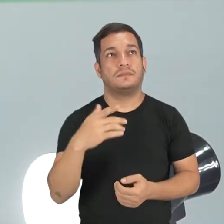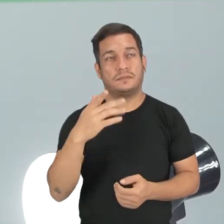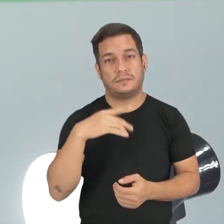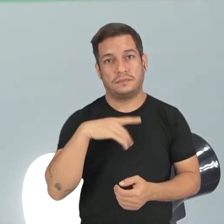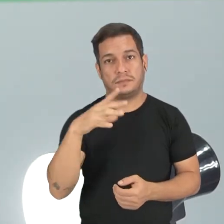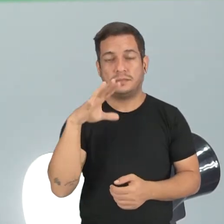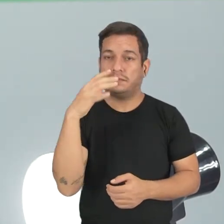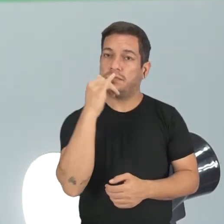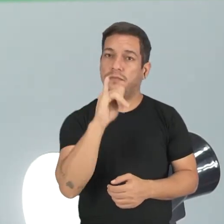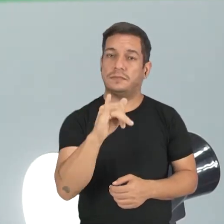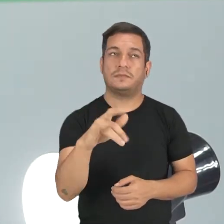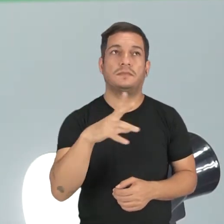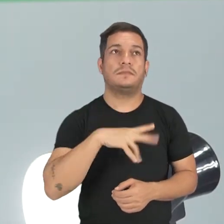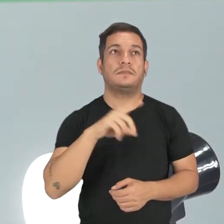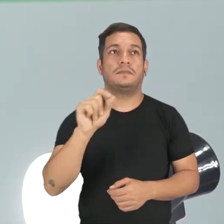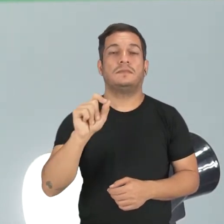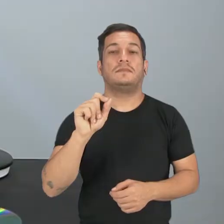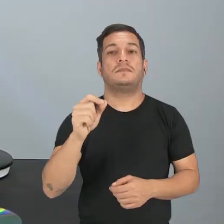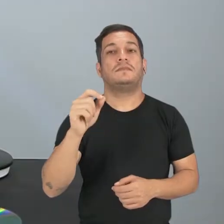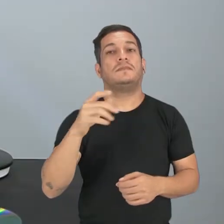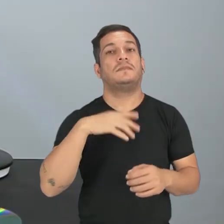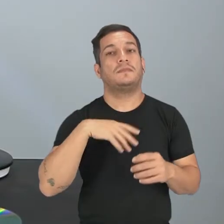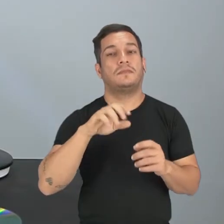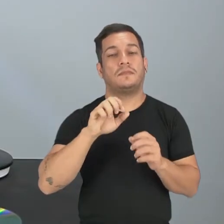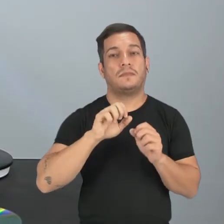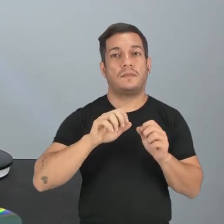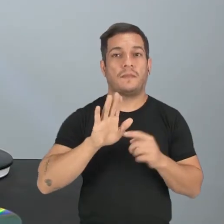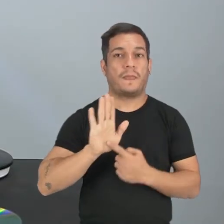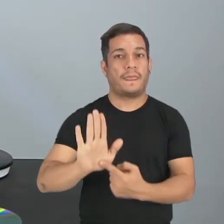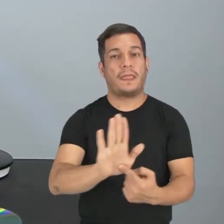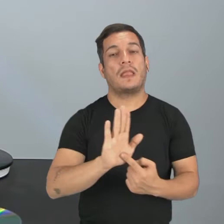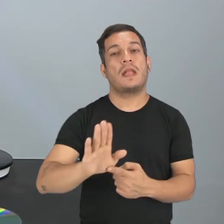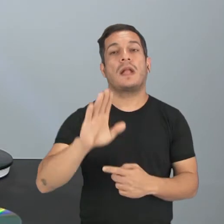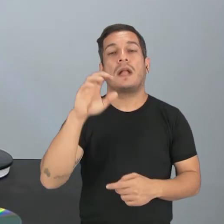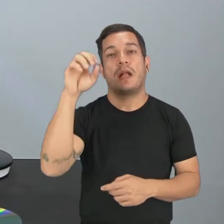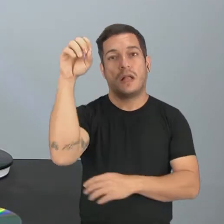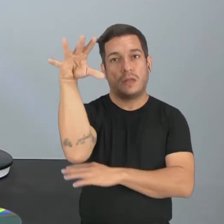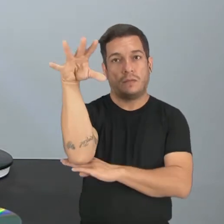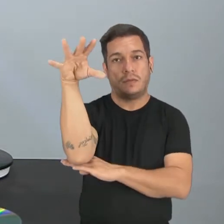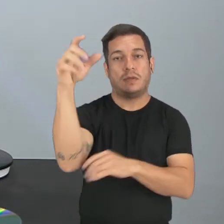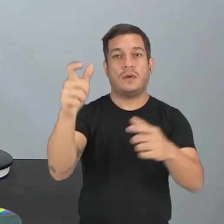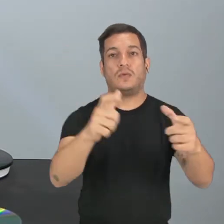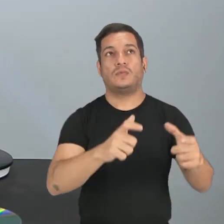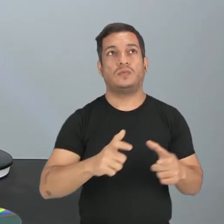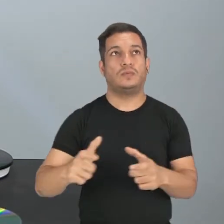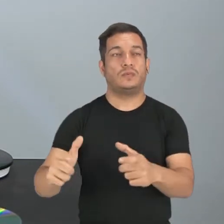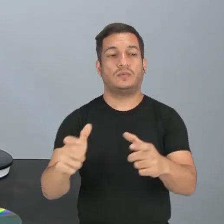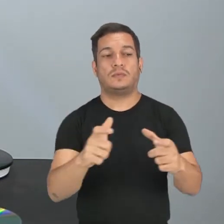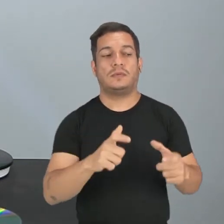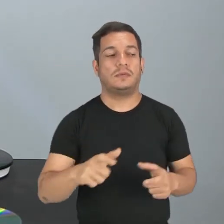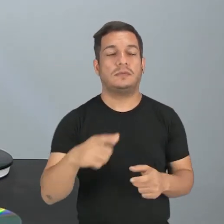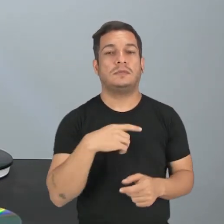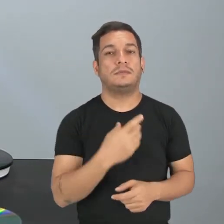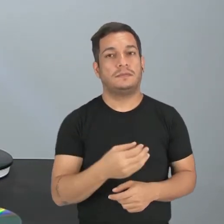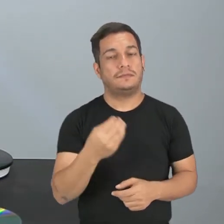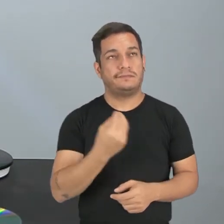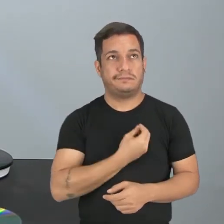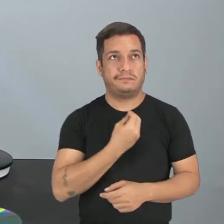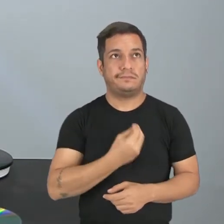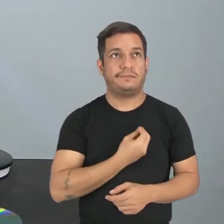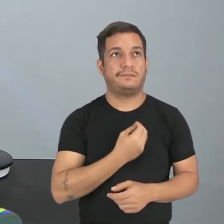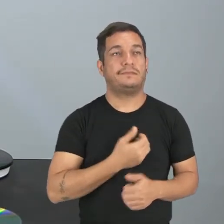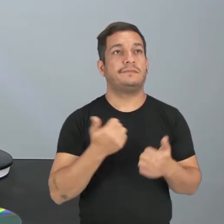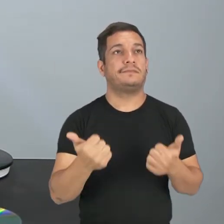ela recebe a energia, ela passa a transmitir, a iluminar o ambiente ao qual ela está,